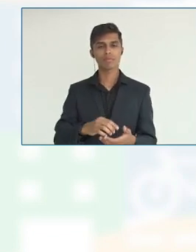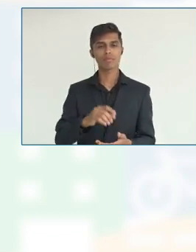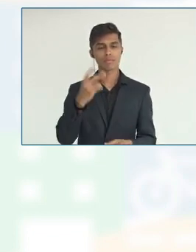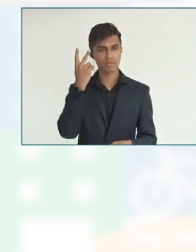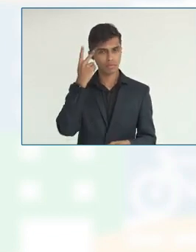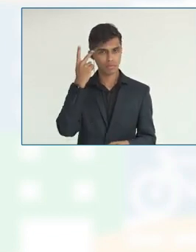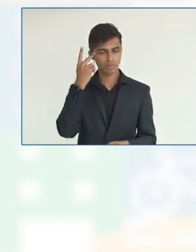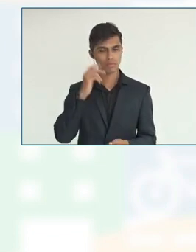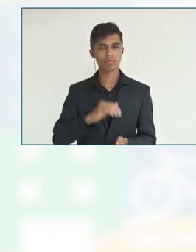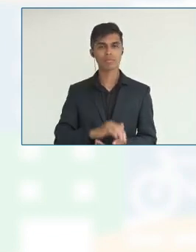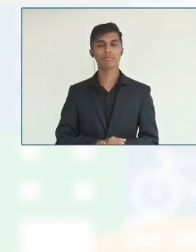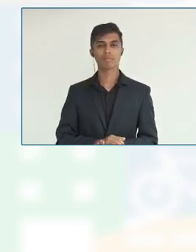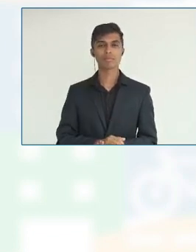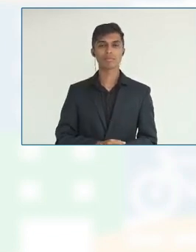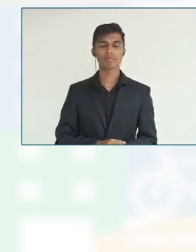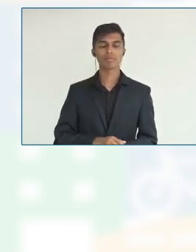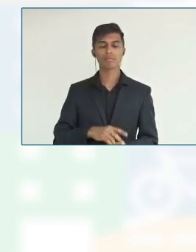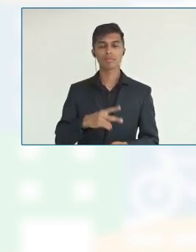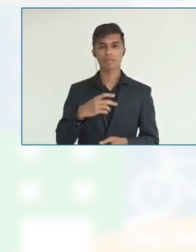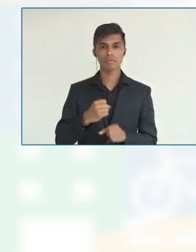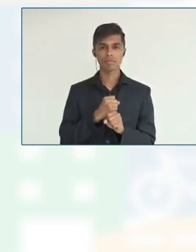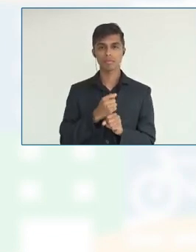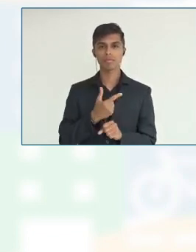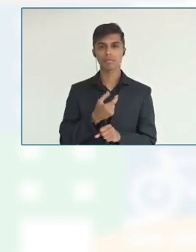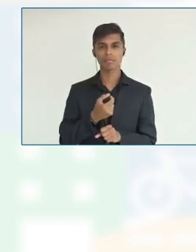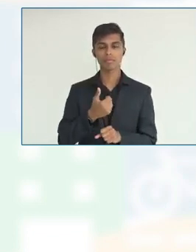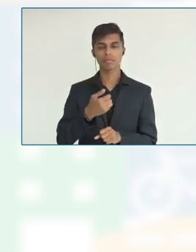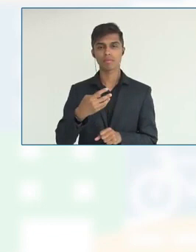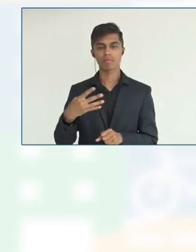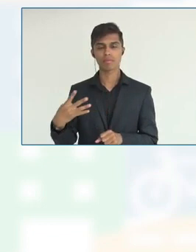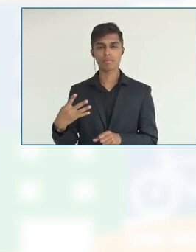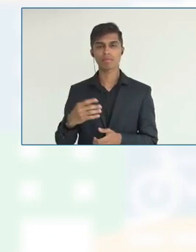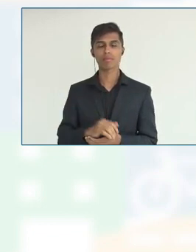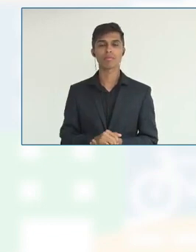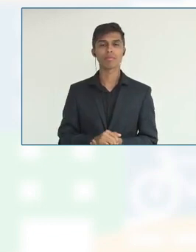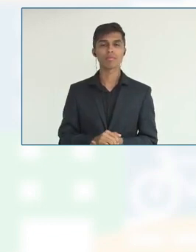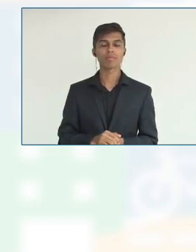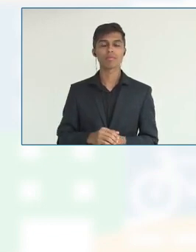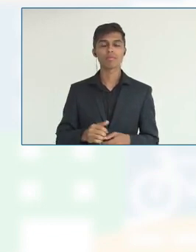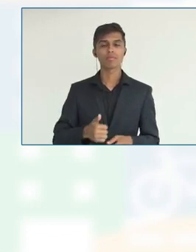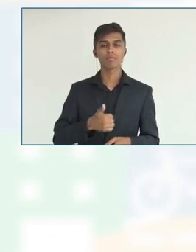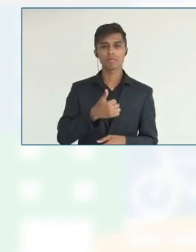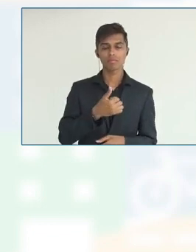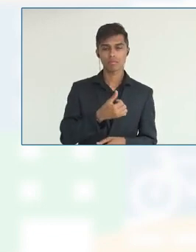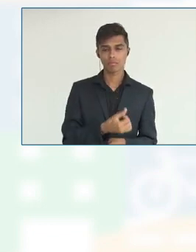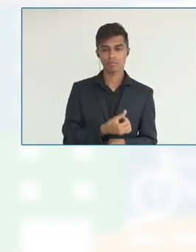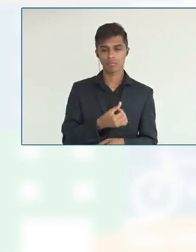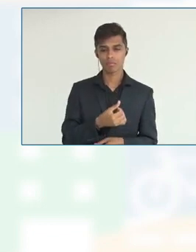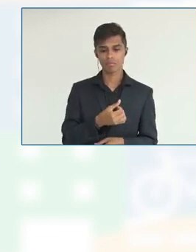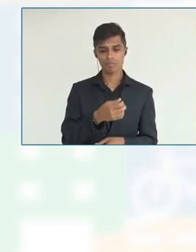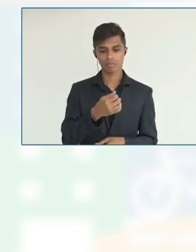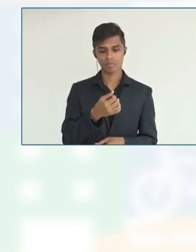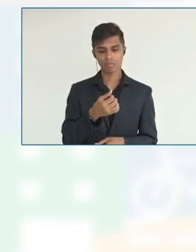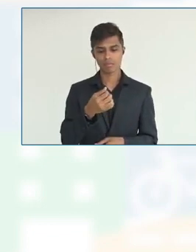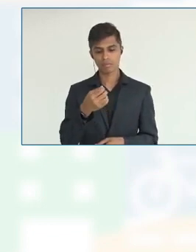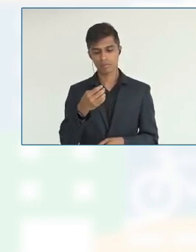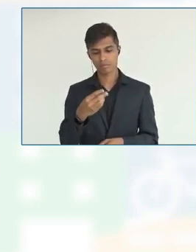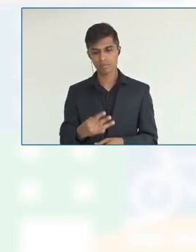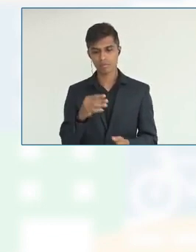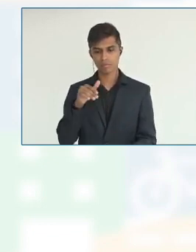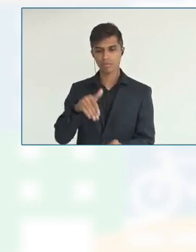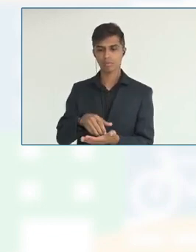Paulo. Em 2004, né, de 1963 até 2004, o CCI